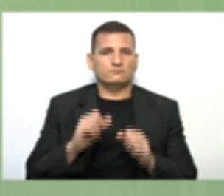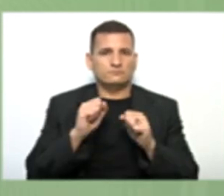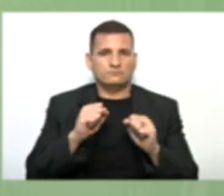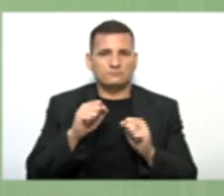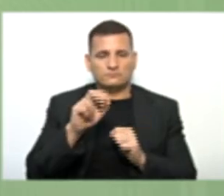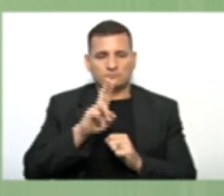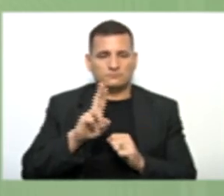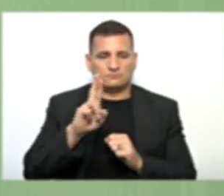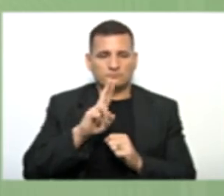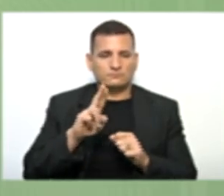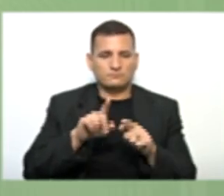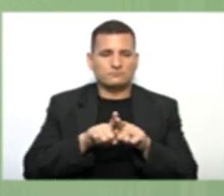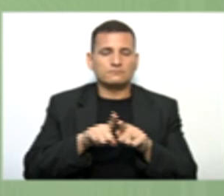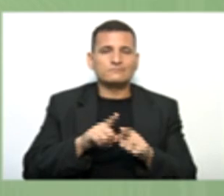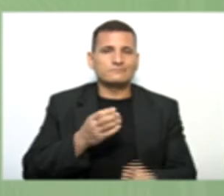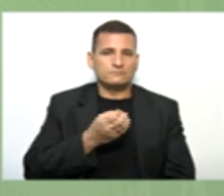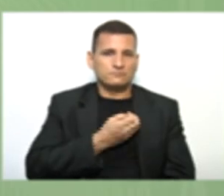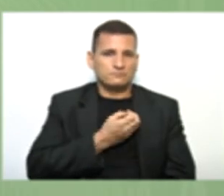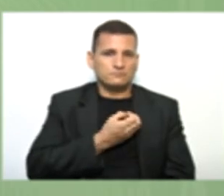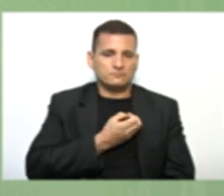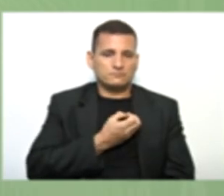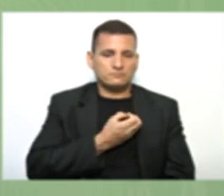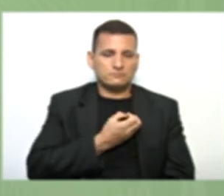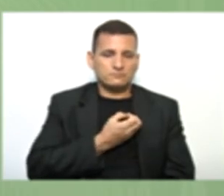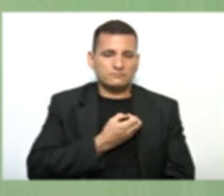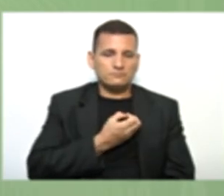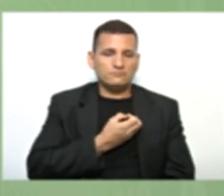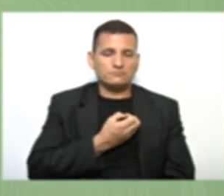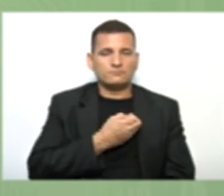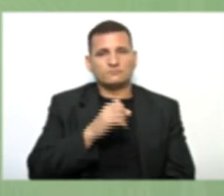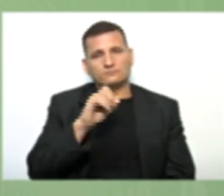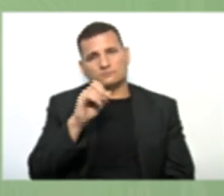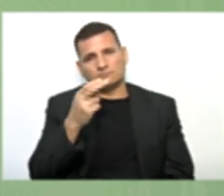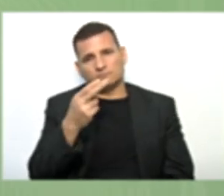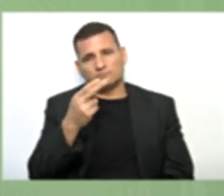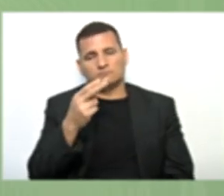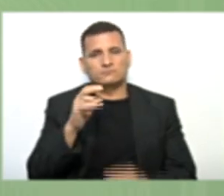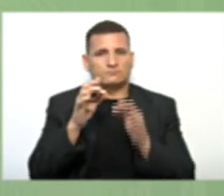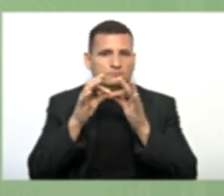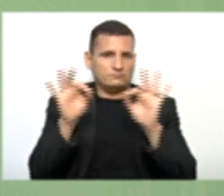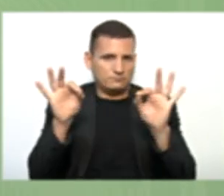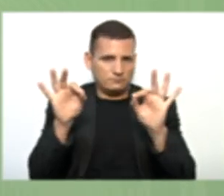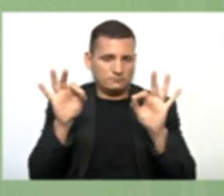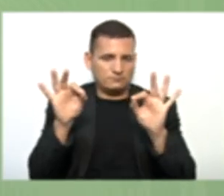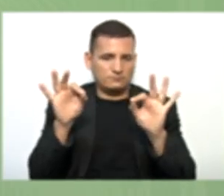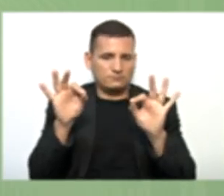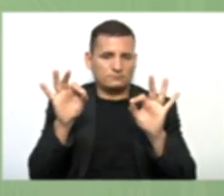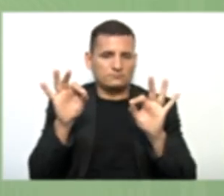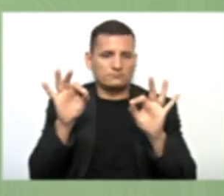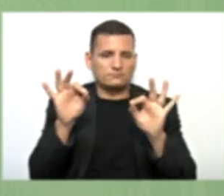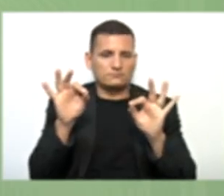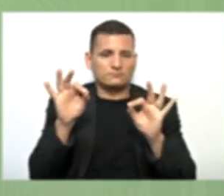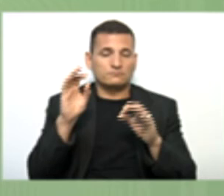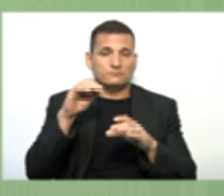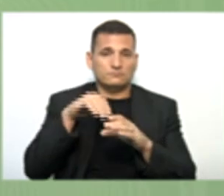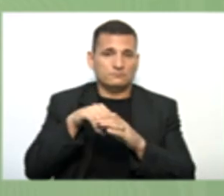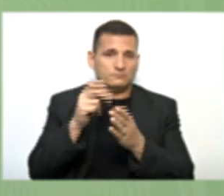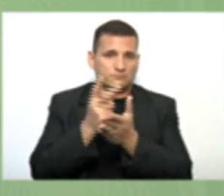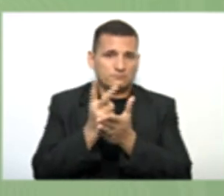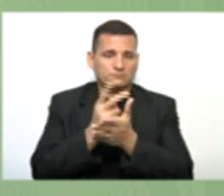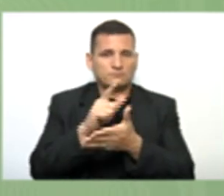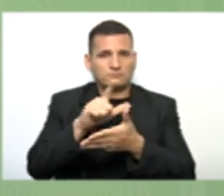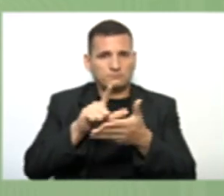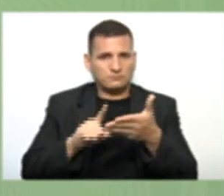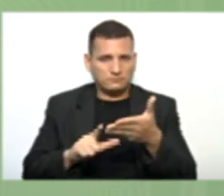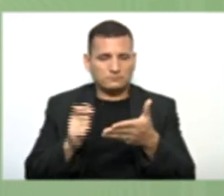pessoal, números e string, tá? Letras, tanto faz, letras e números, dentro de uma mesma lista. Ela vai